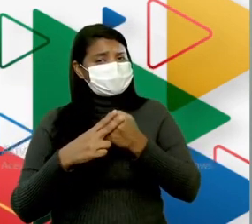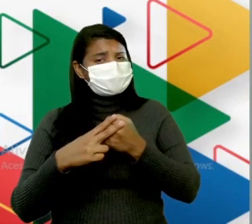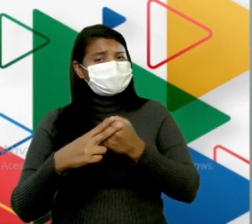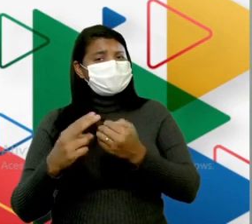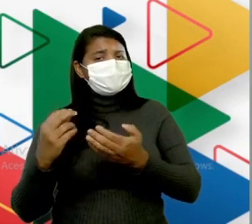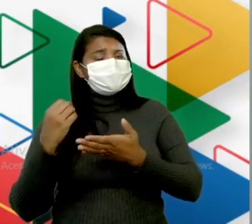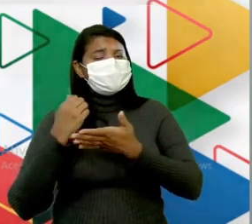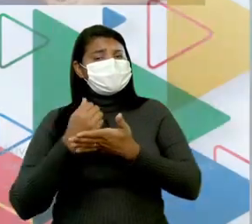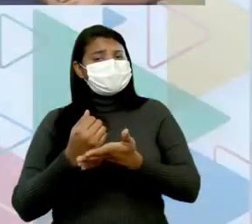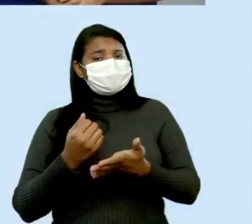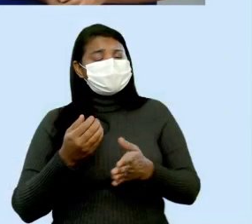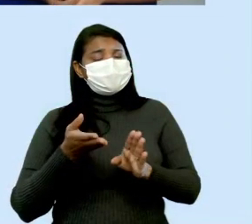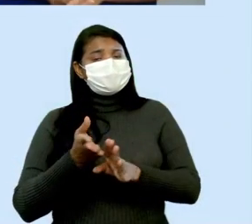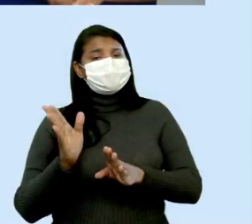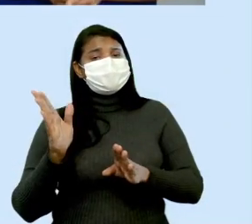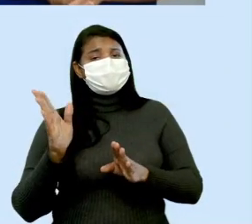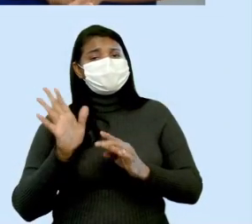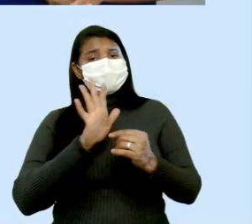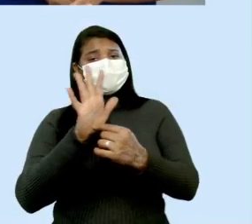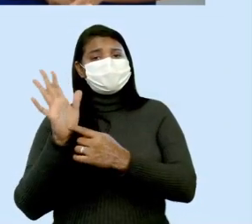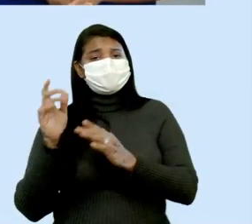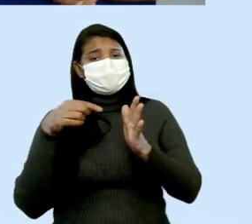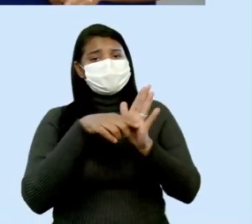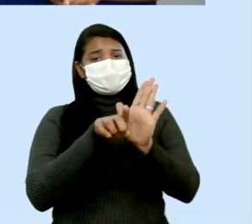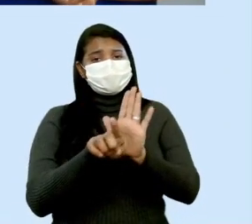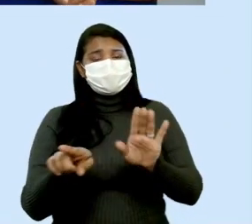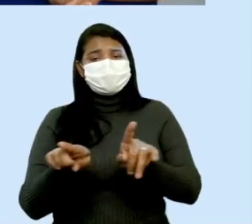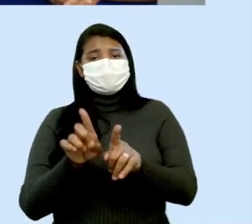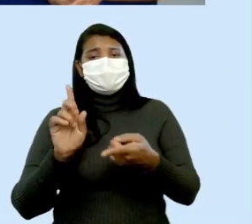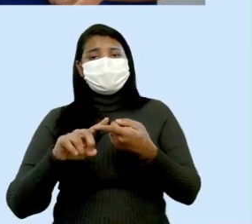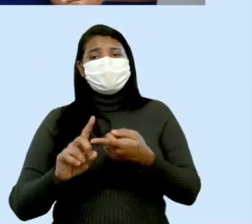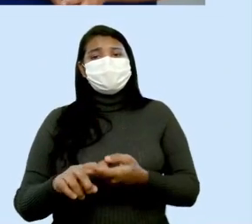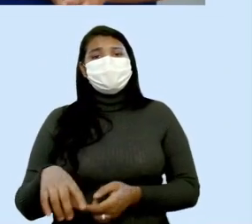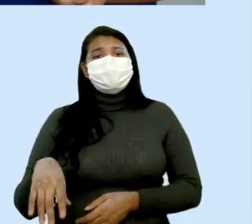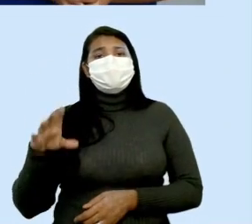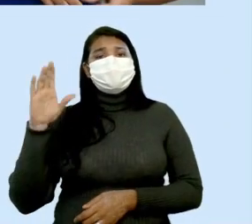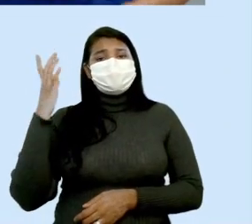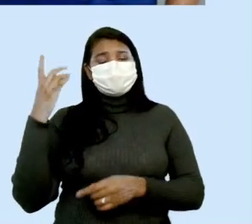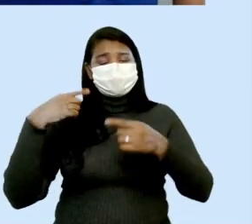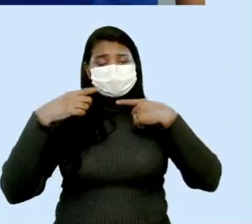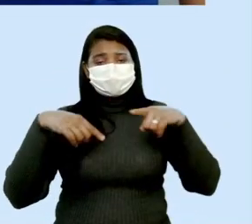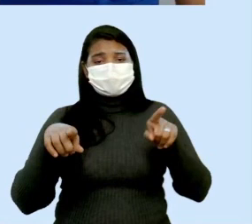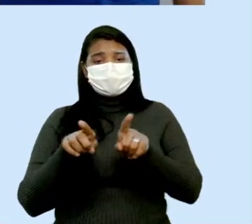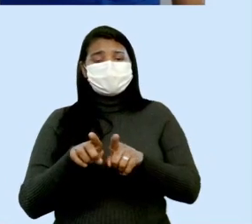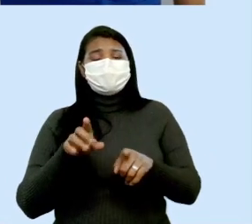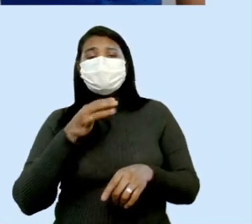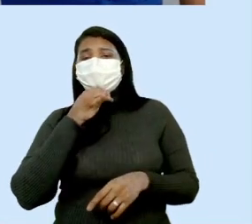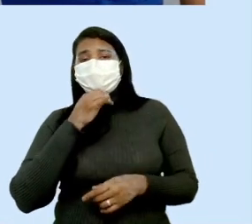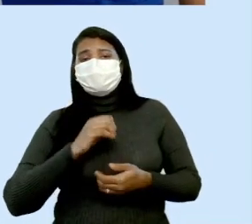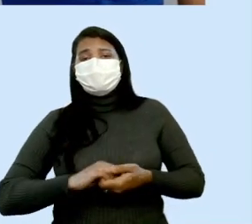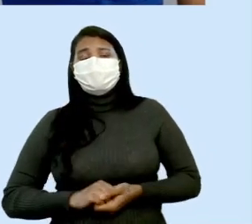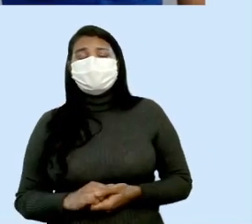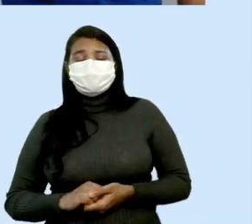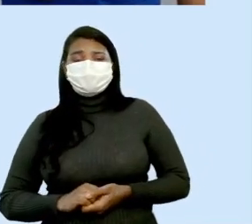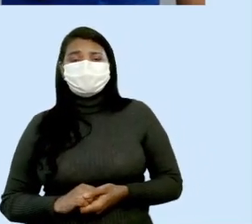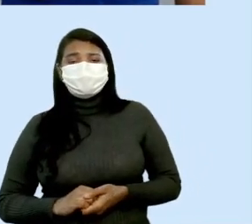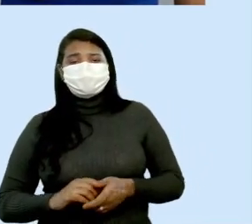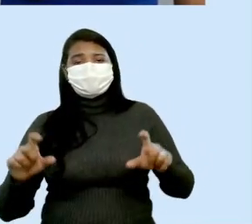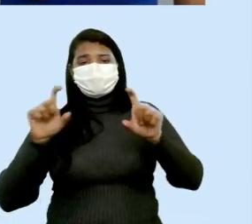me indica tempo, o tempo, e muitas vezes a pessoa do discurso. No caso do simple